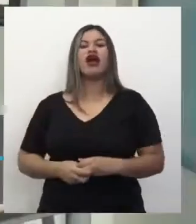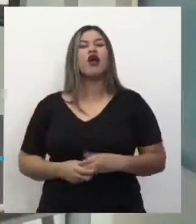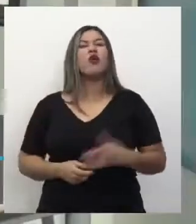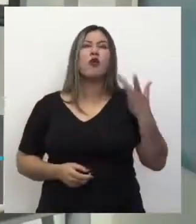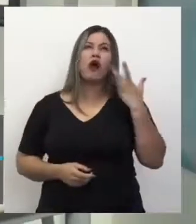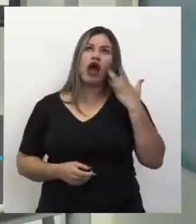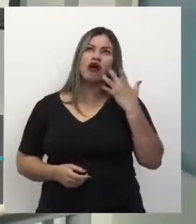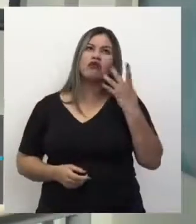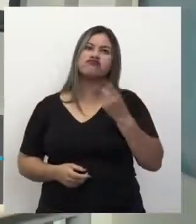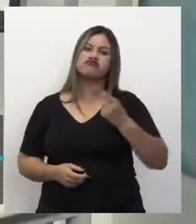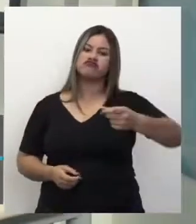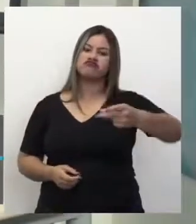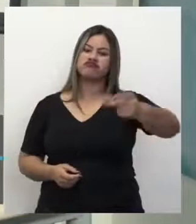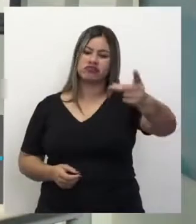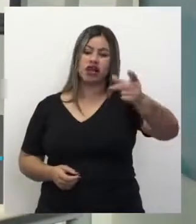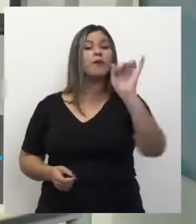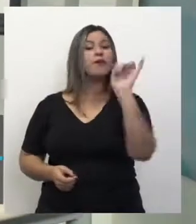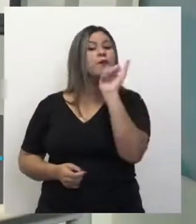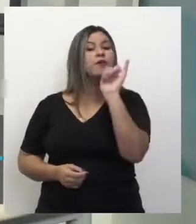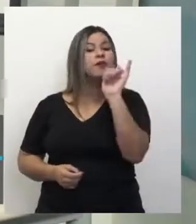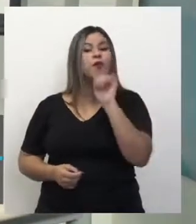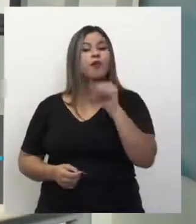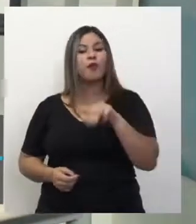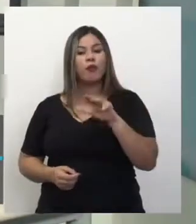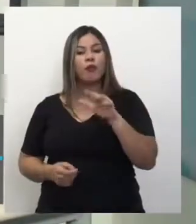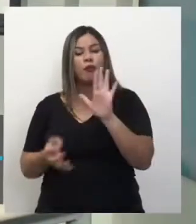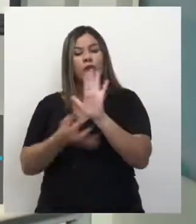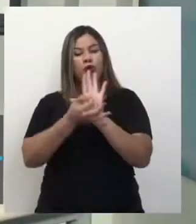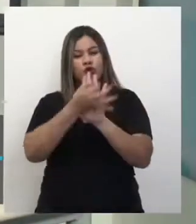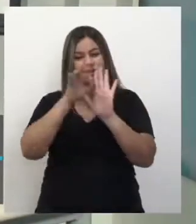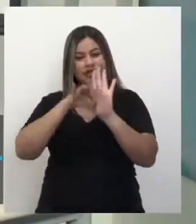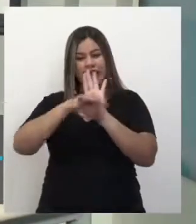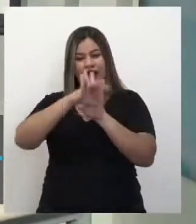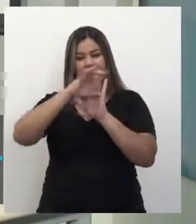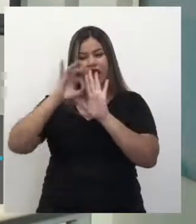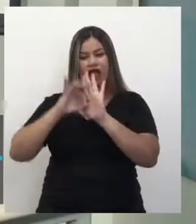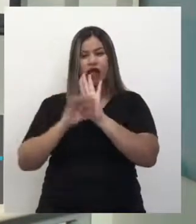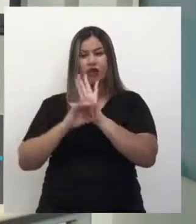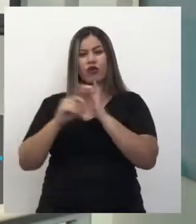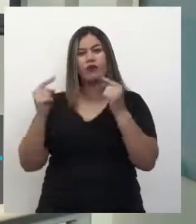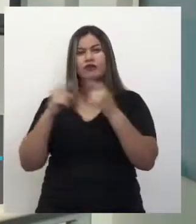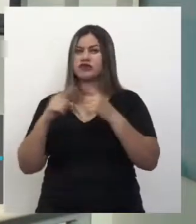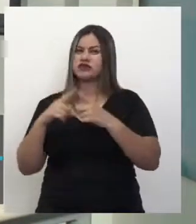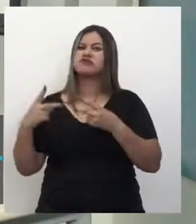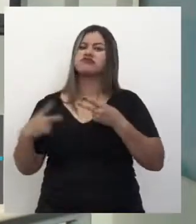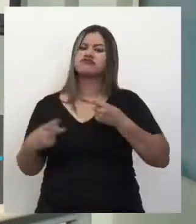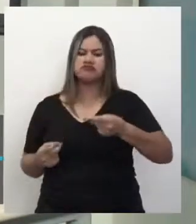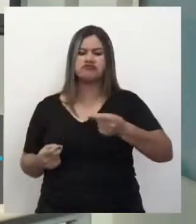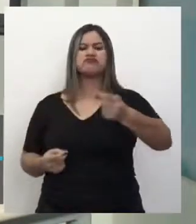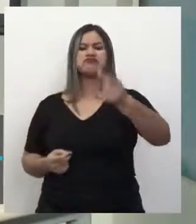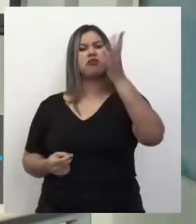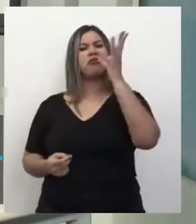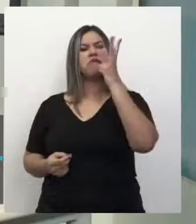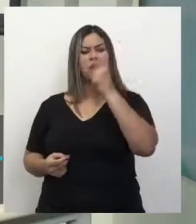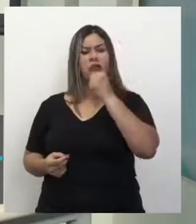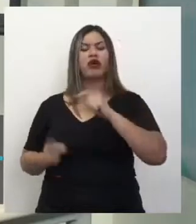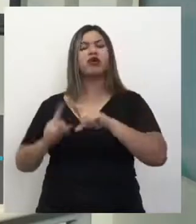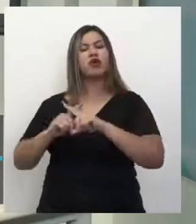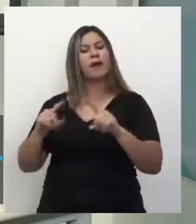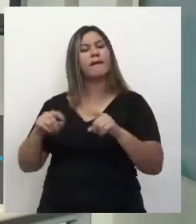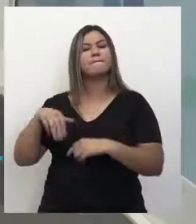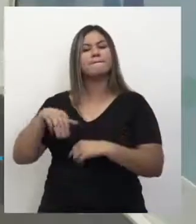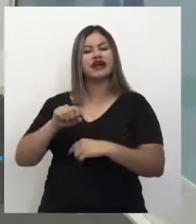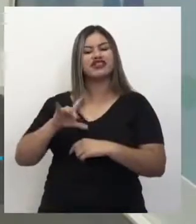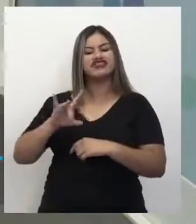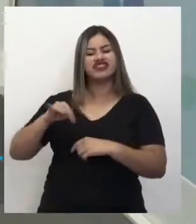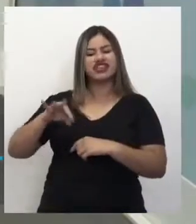que o mosaico é uma arte, não é perpétua, mas é uma arte que dura muito. Sim, e acredito que a marchetaria também, né?